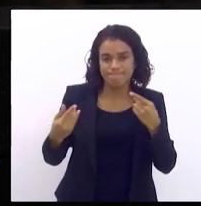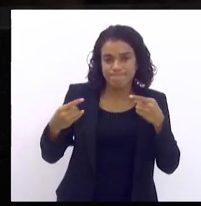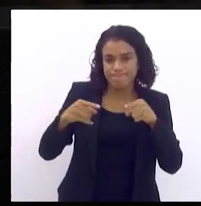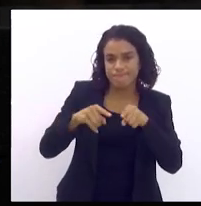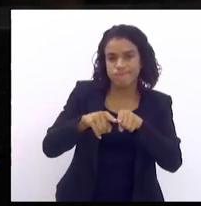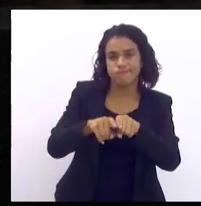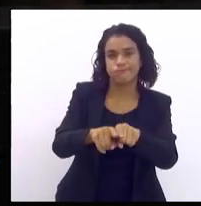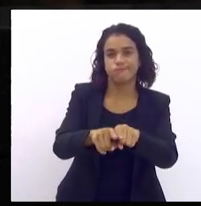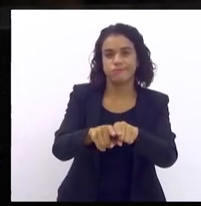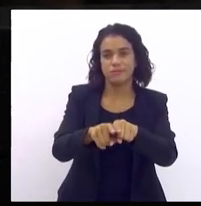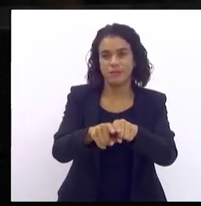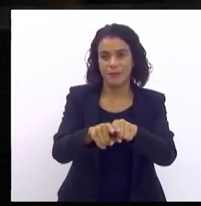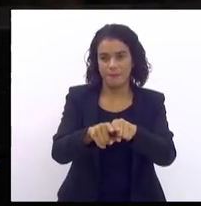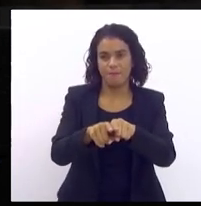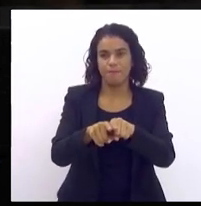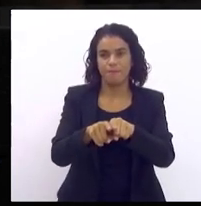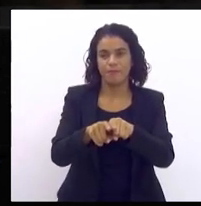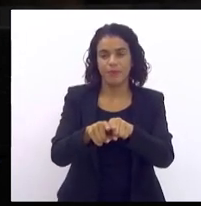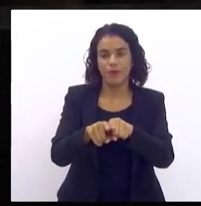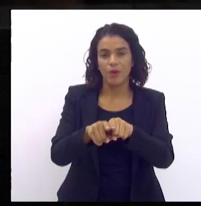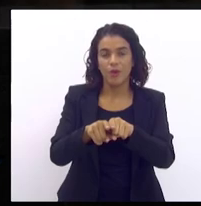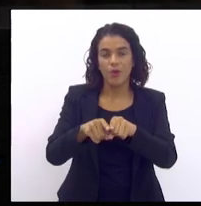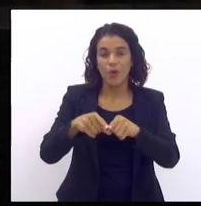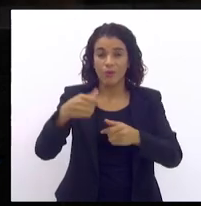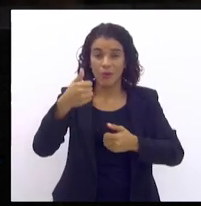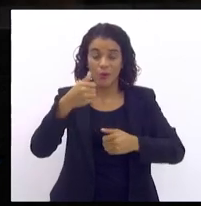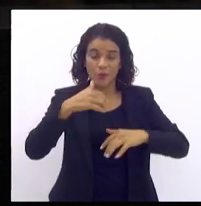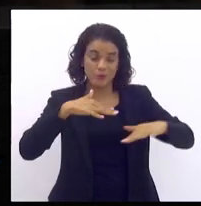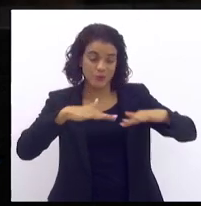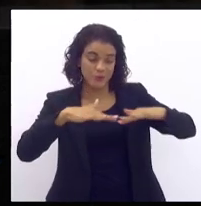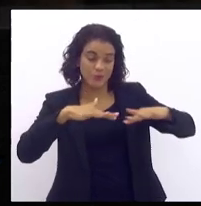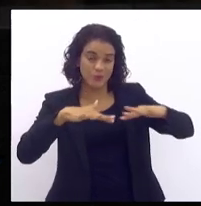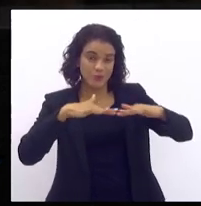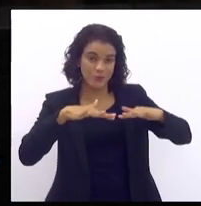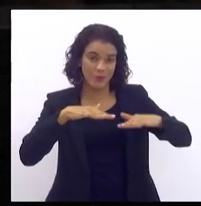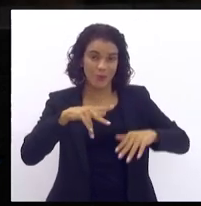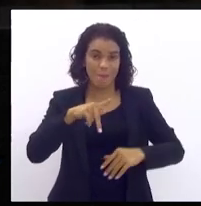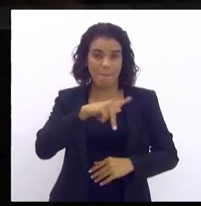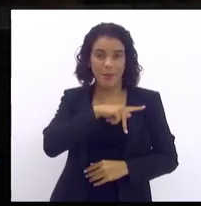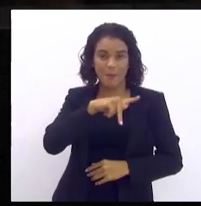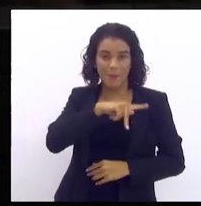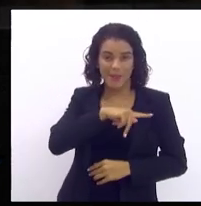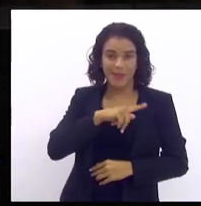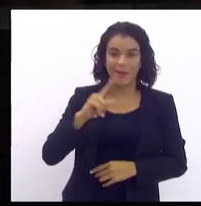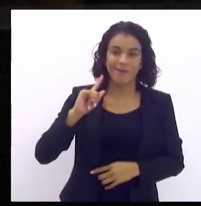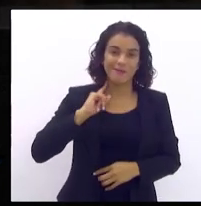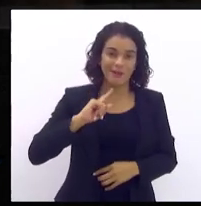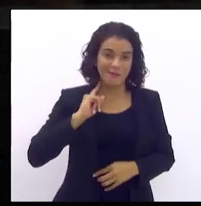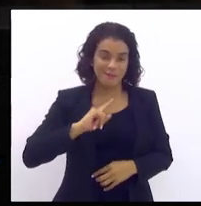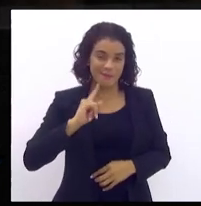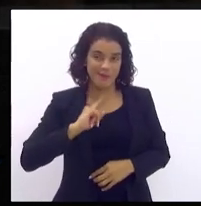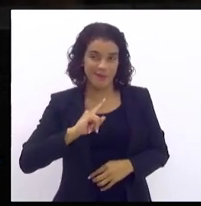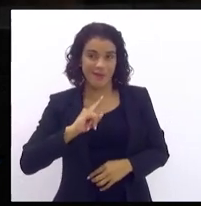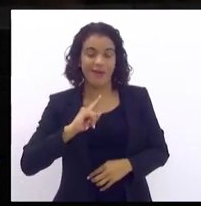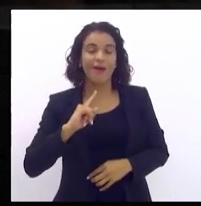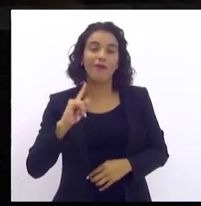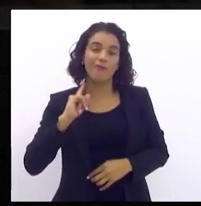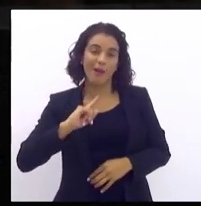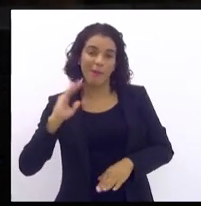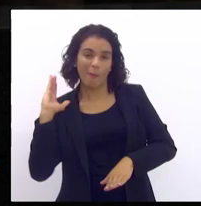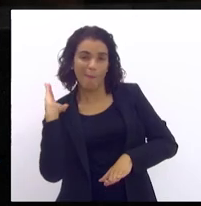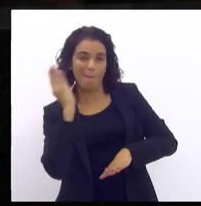concomitantemente com o jogo Flamengo e Palmeiras, que o Flamengo derrotou o